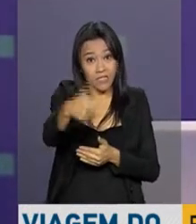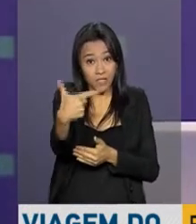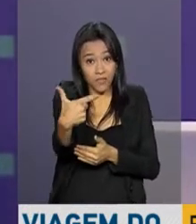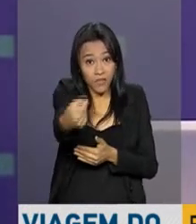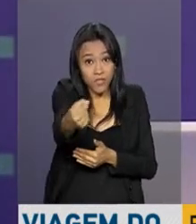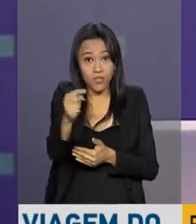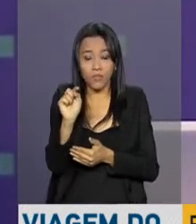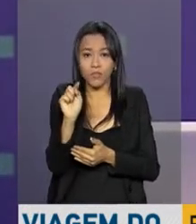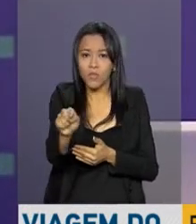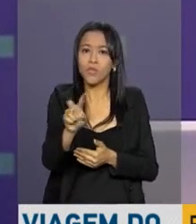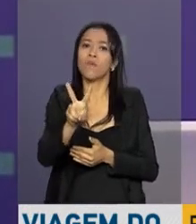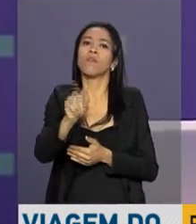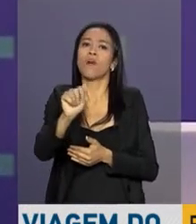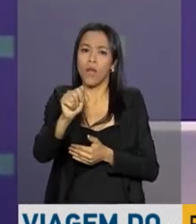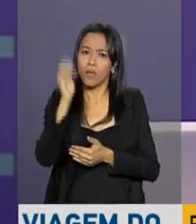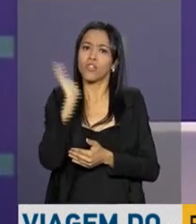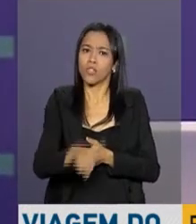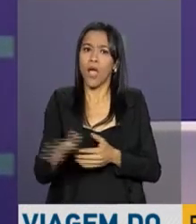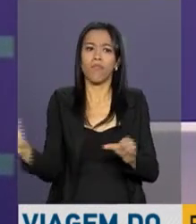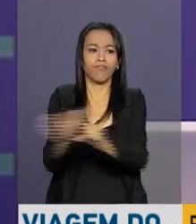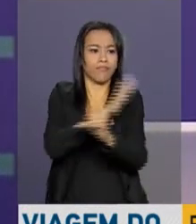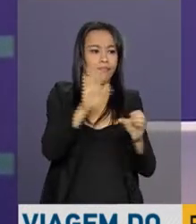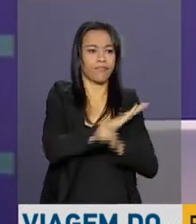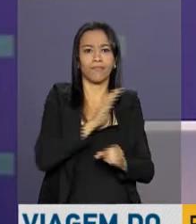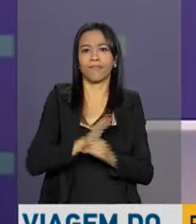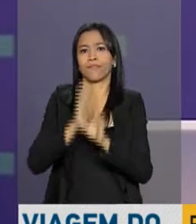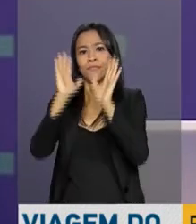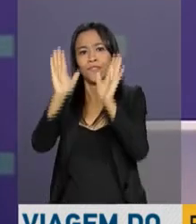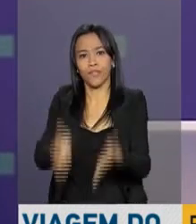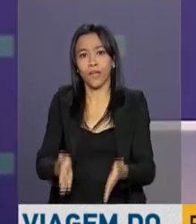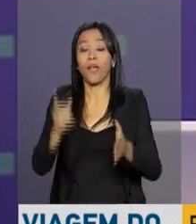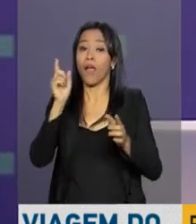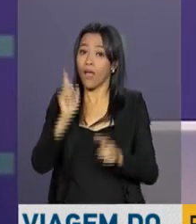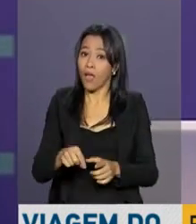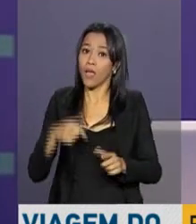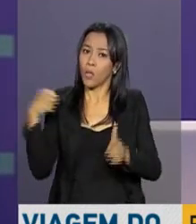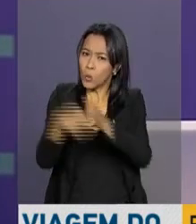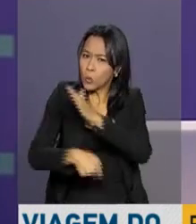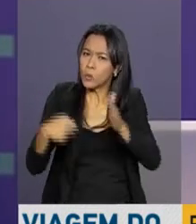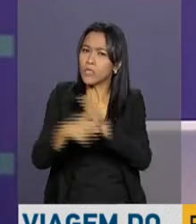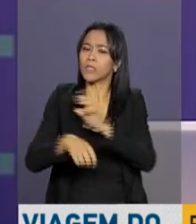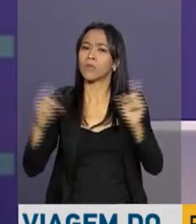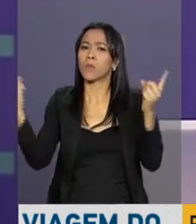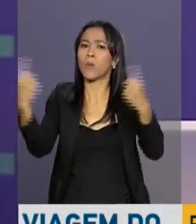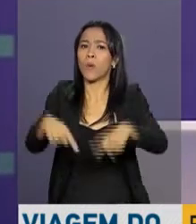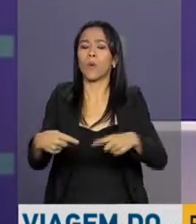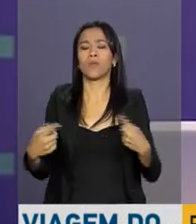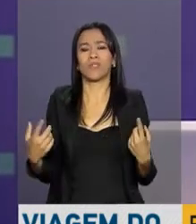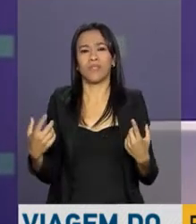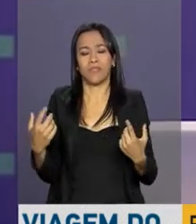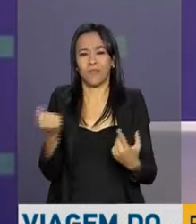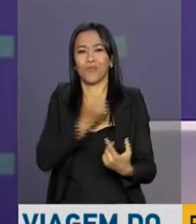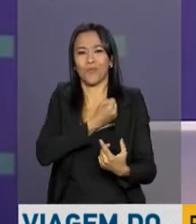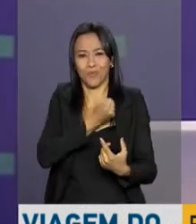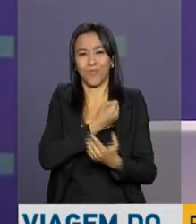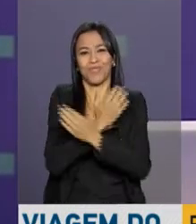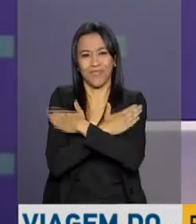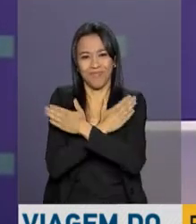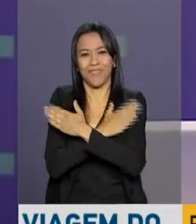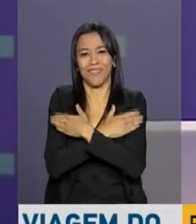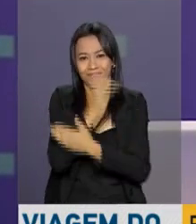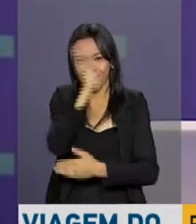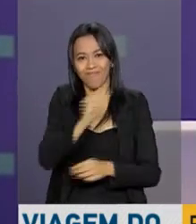vagas foram preenchidas num combate ao desemprego que vem num crescendo